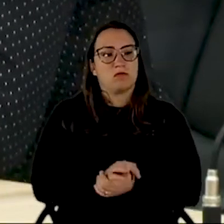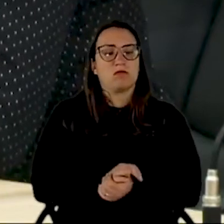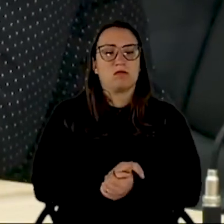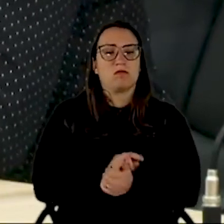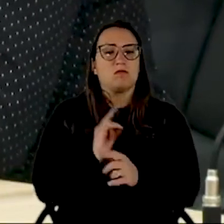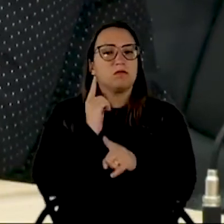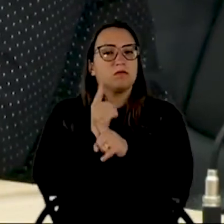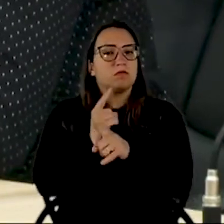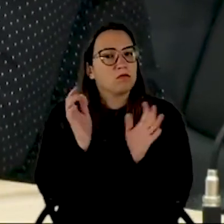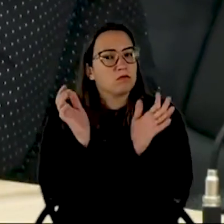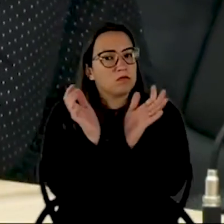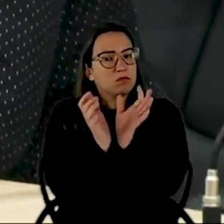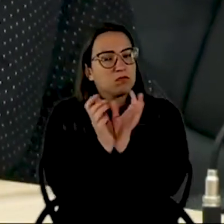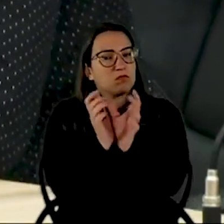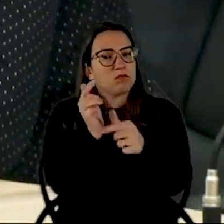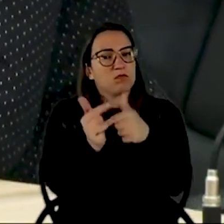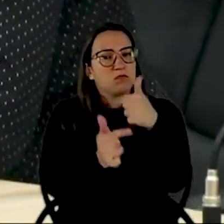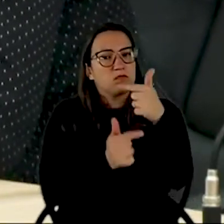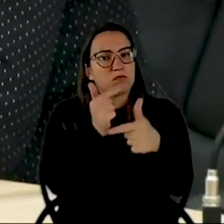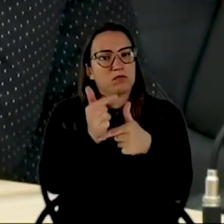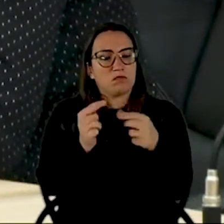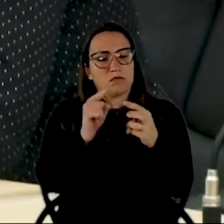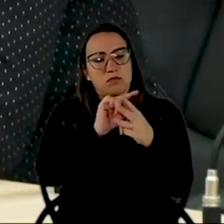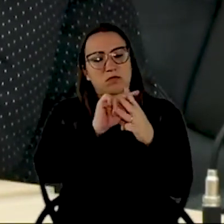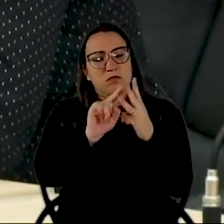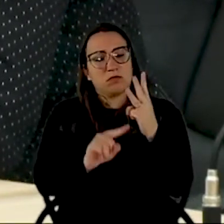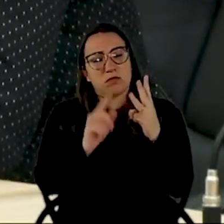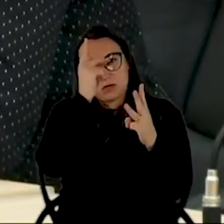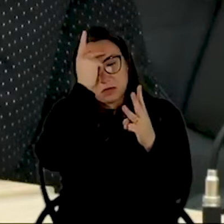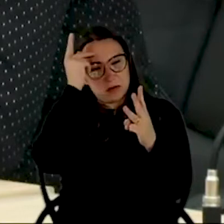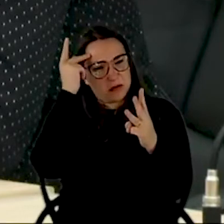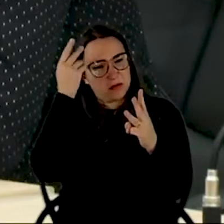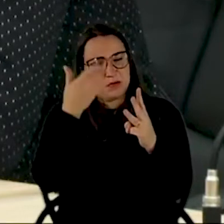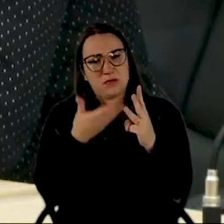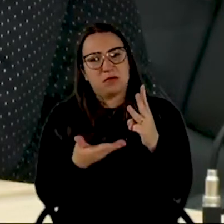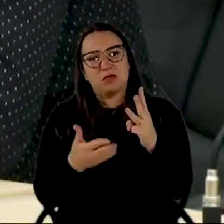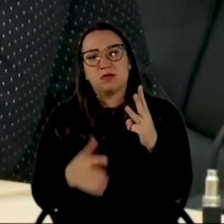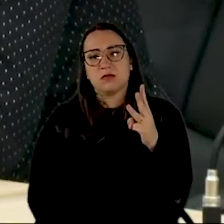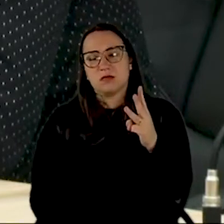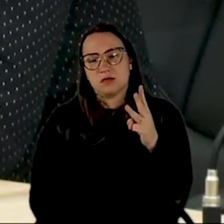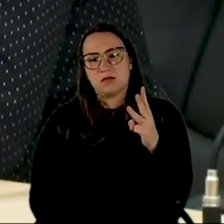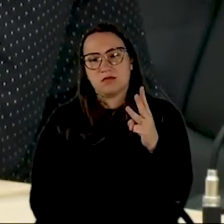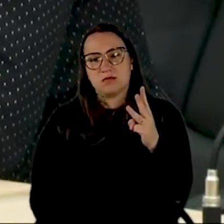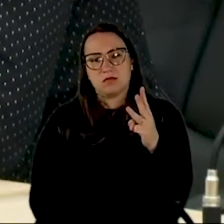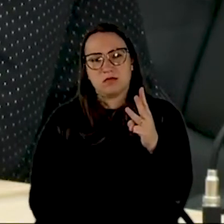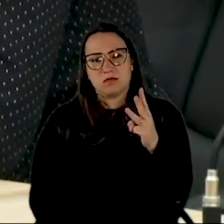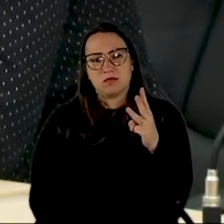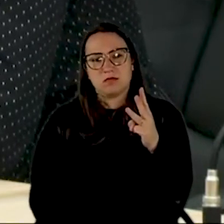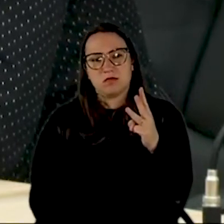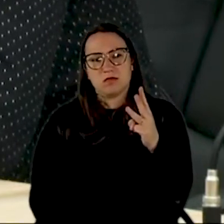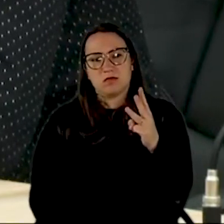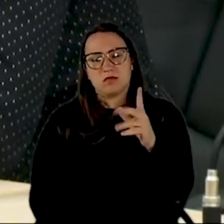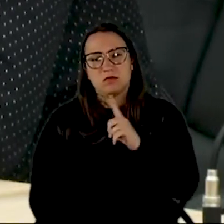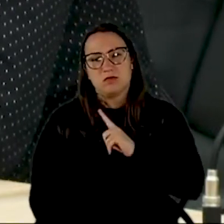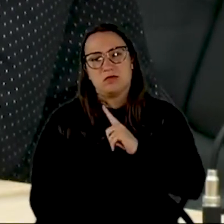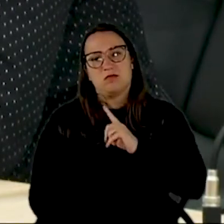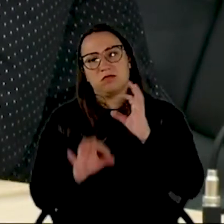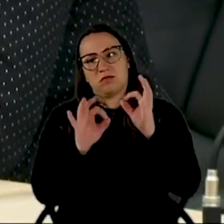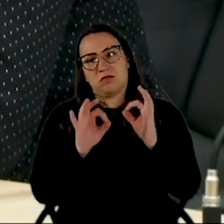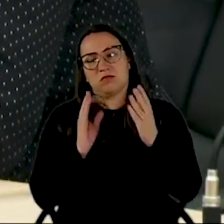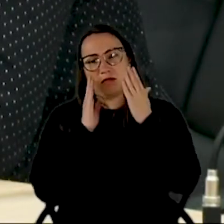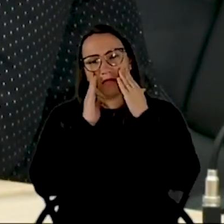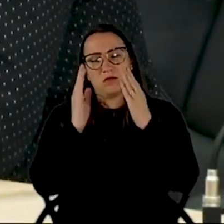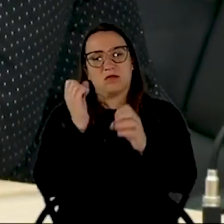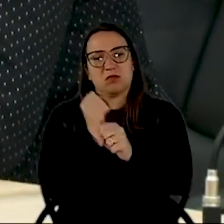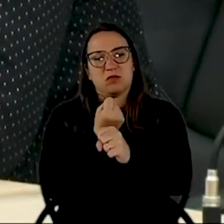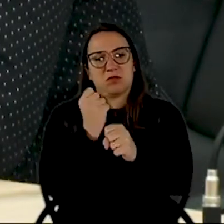equipe trabalhando lá, que é uma equipe de 3 pessoas. Eu acho que com certeza quem está à frente daquela obra, acho que tem que dar